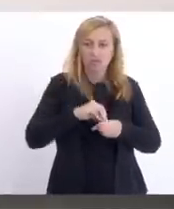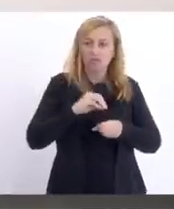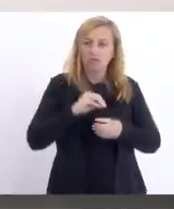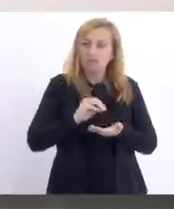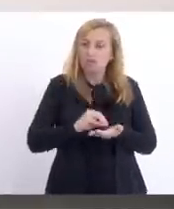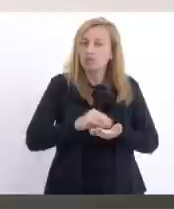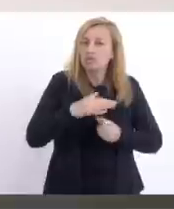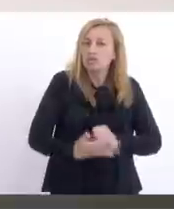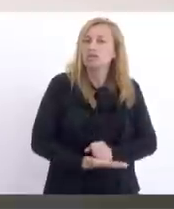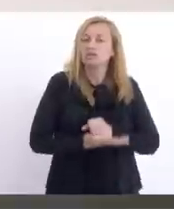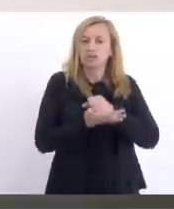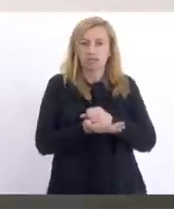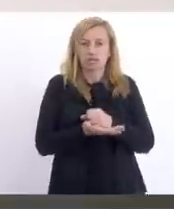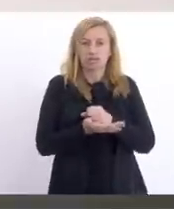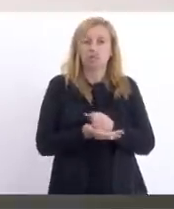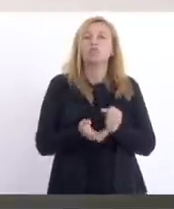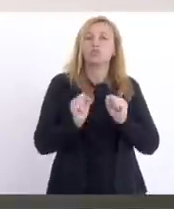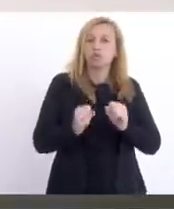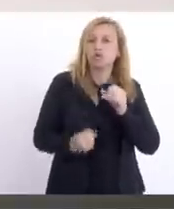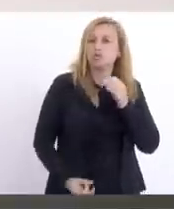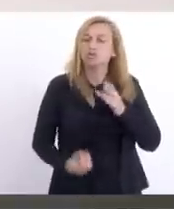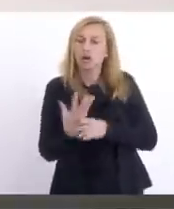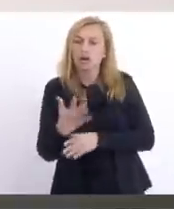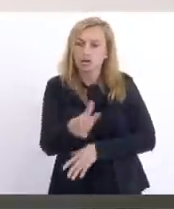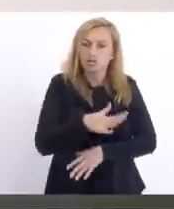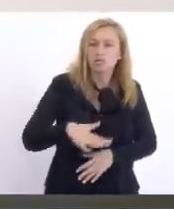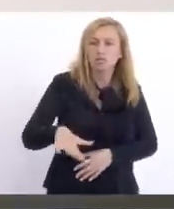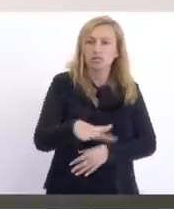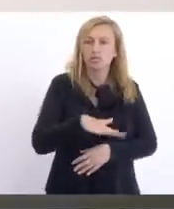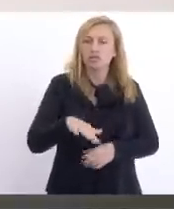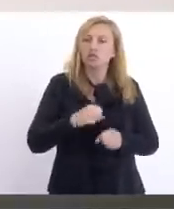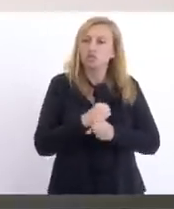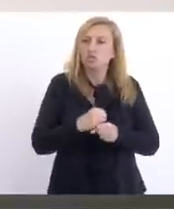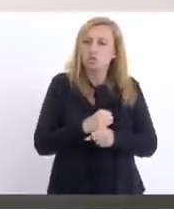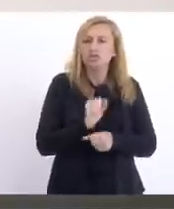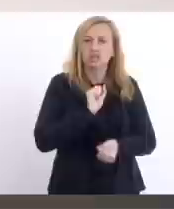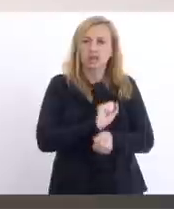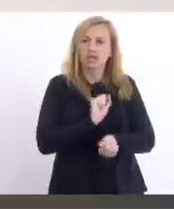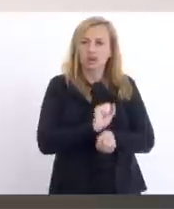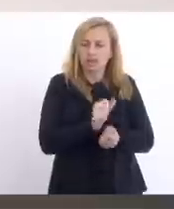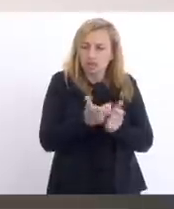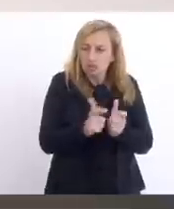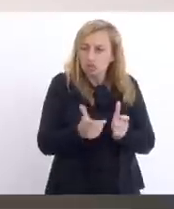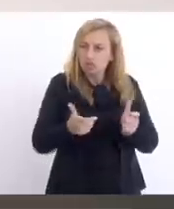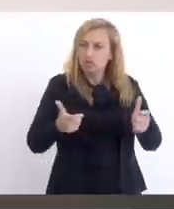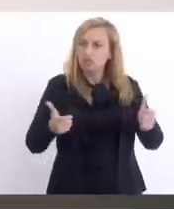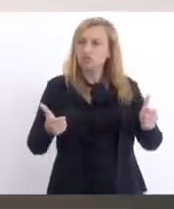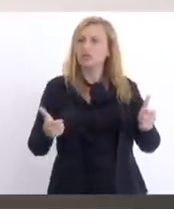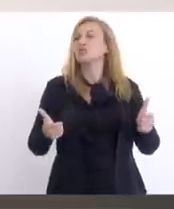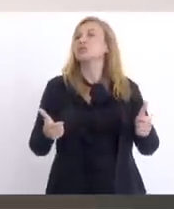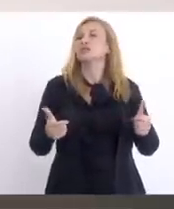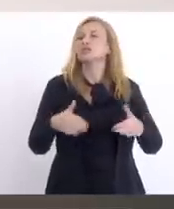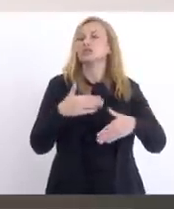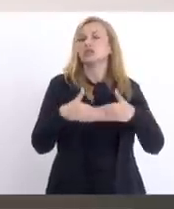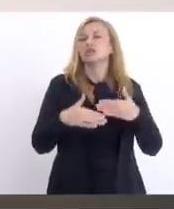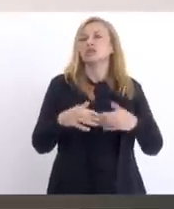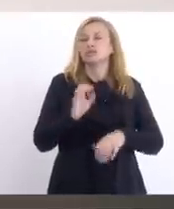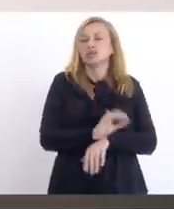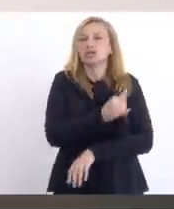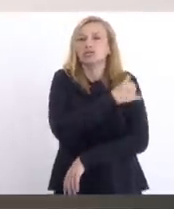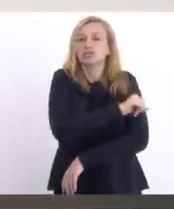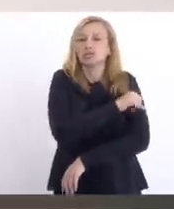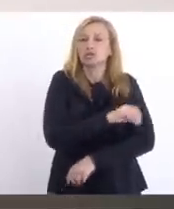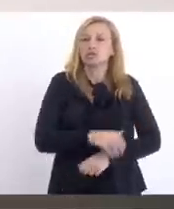gerar num setor produtivo, justamente no ano em que se espera uma ampla recuperação do Rio de Janeiro. E,